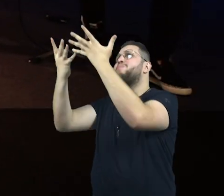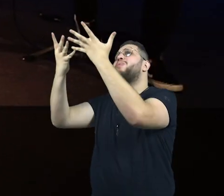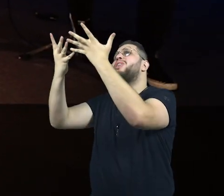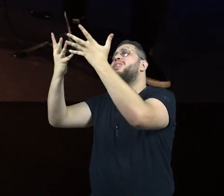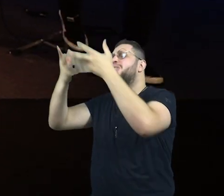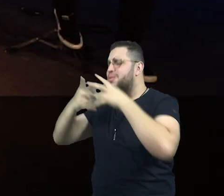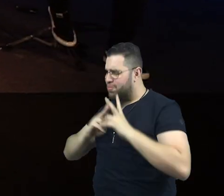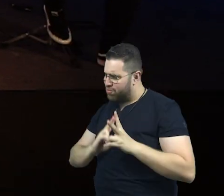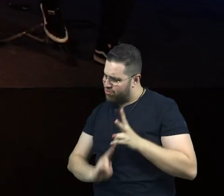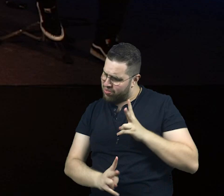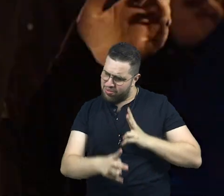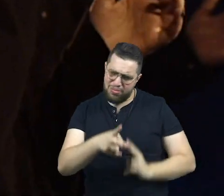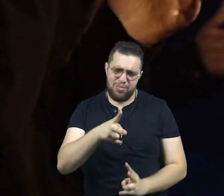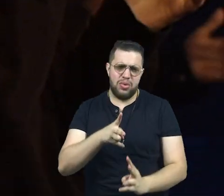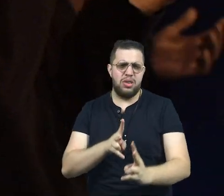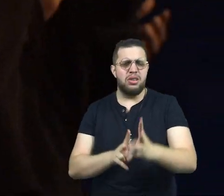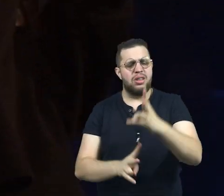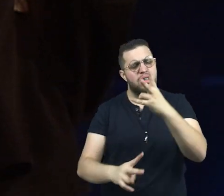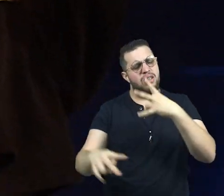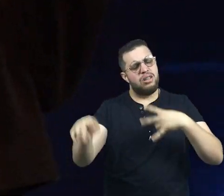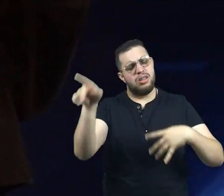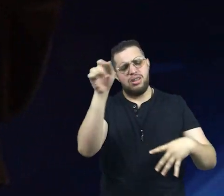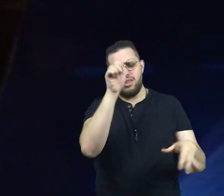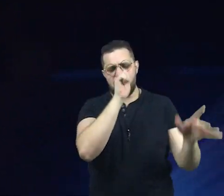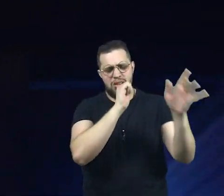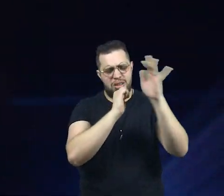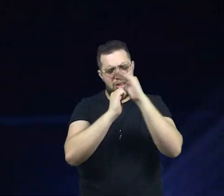poder para sempre,